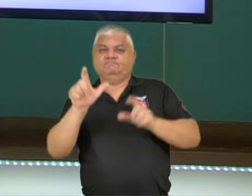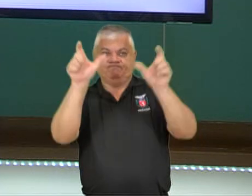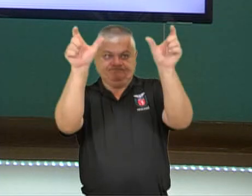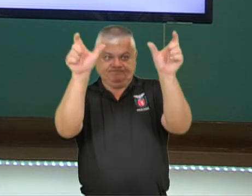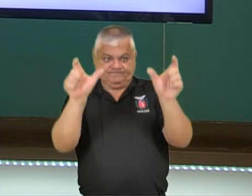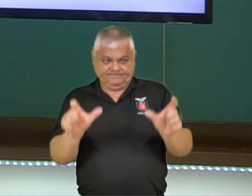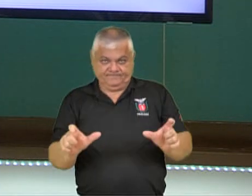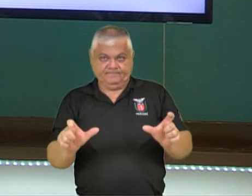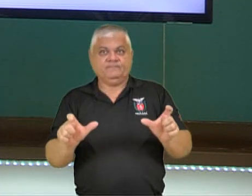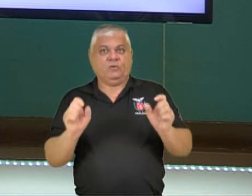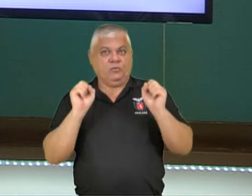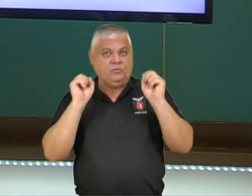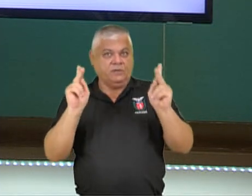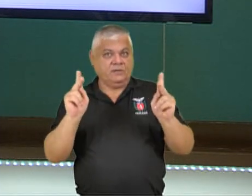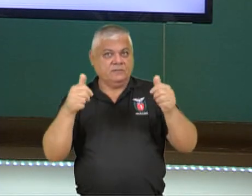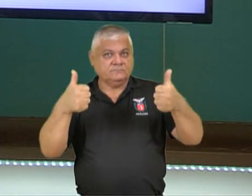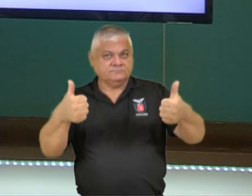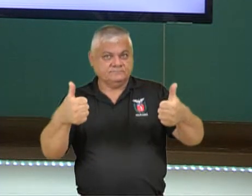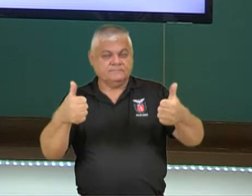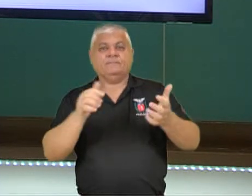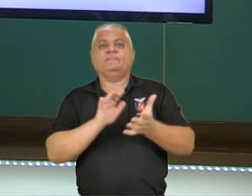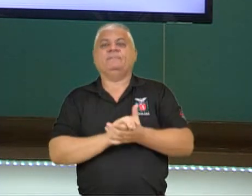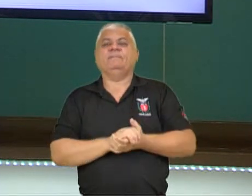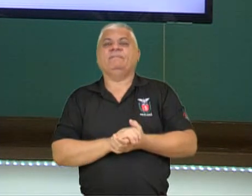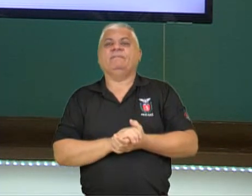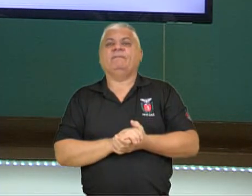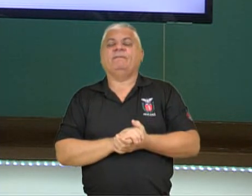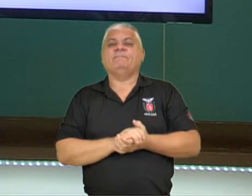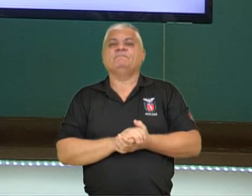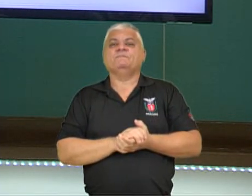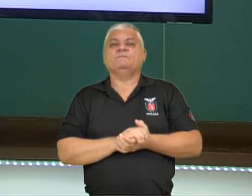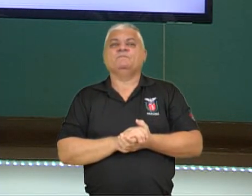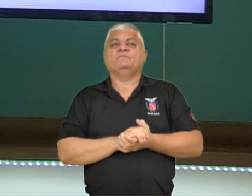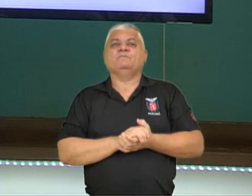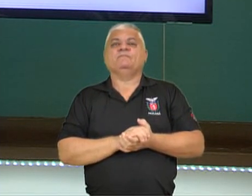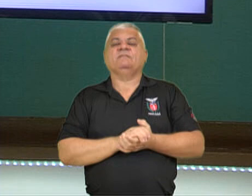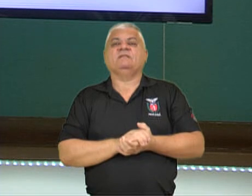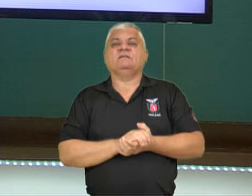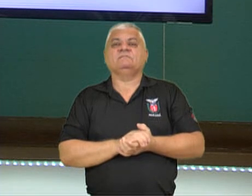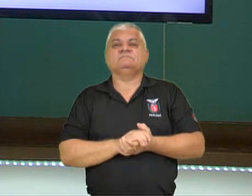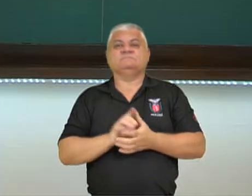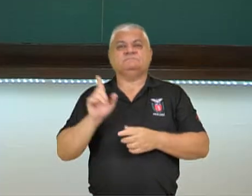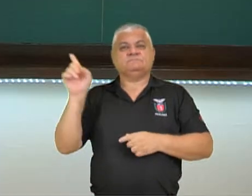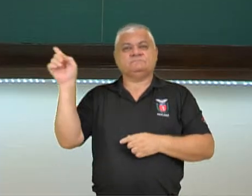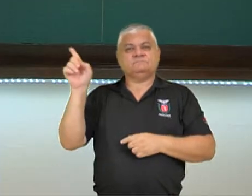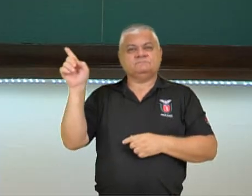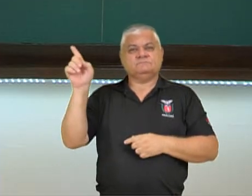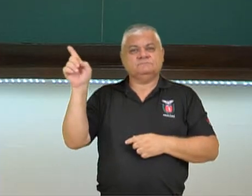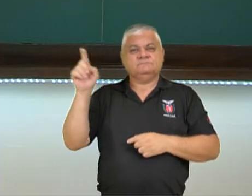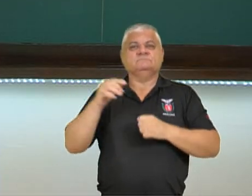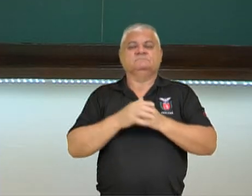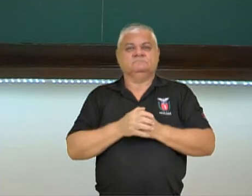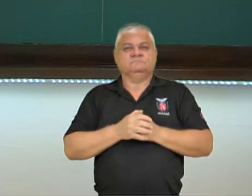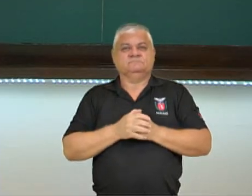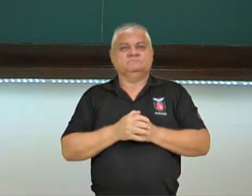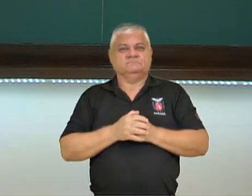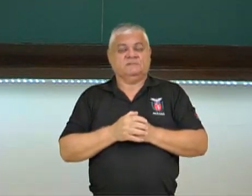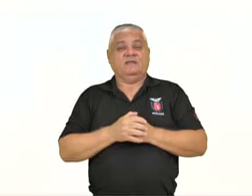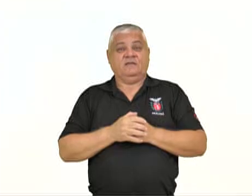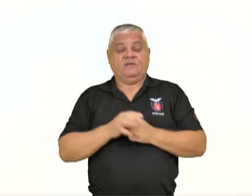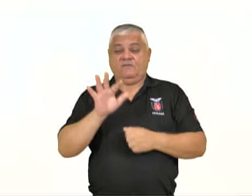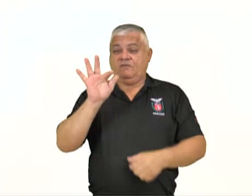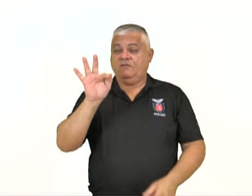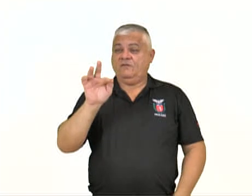força. Tranquilidade? Vamos lá então, meus queridos. Nós temos aqui as chamadas grandezas fundamentais.